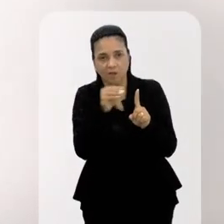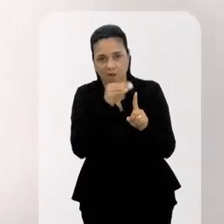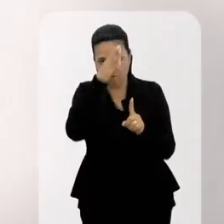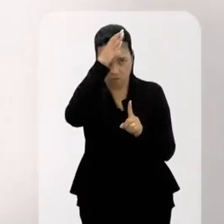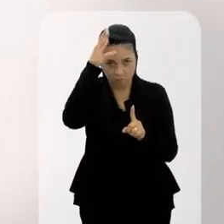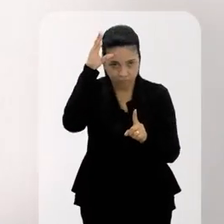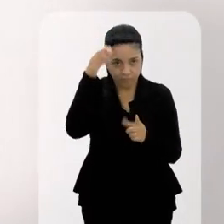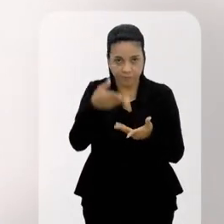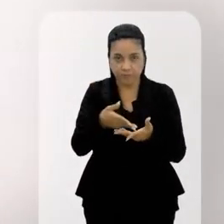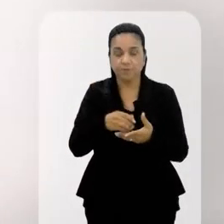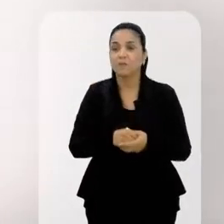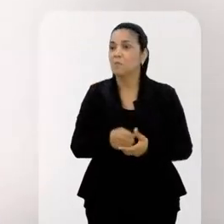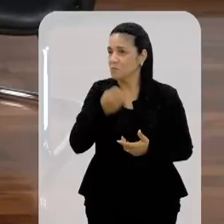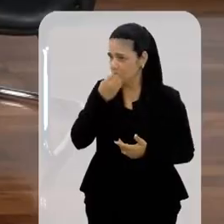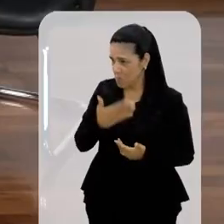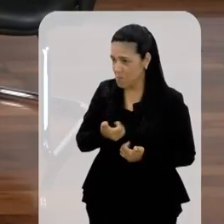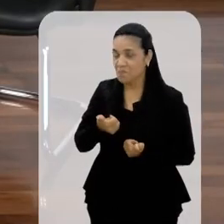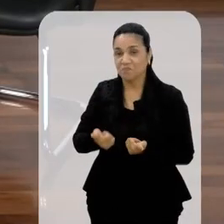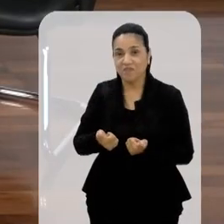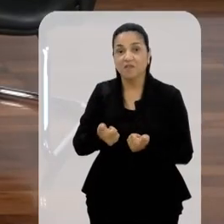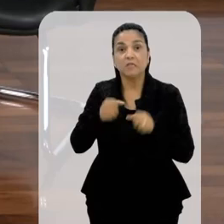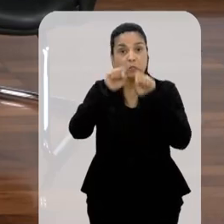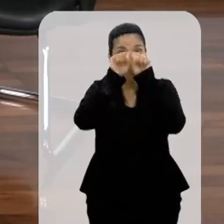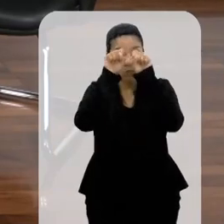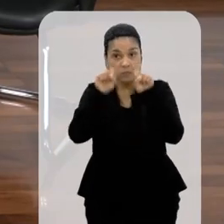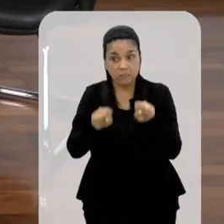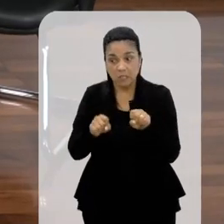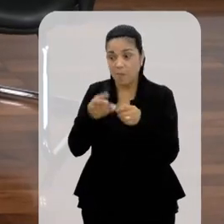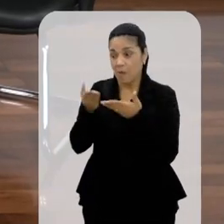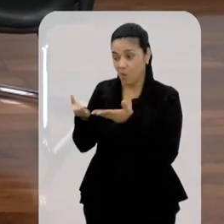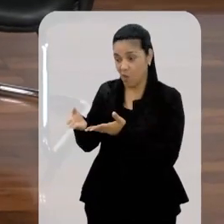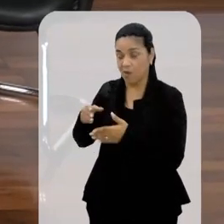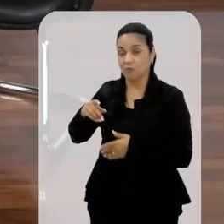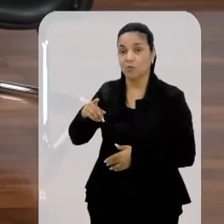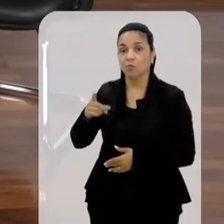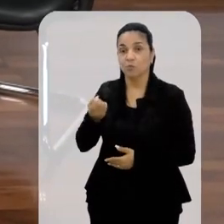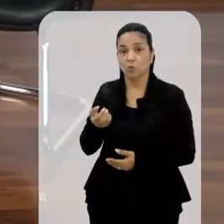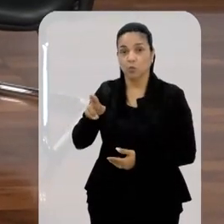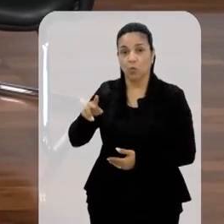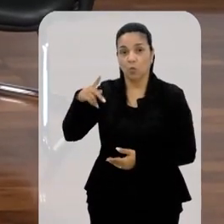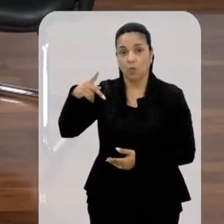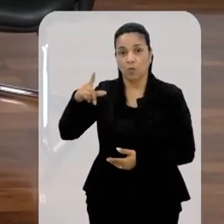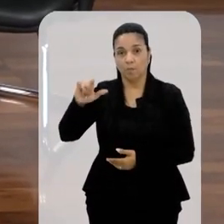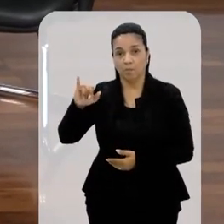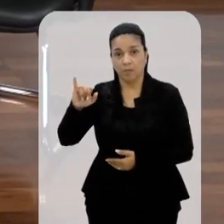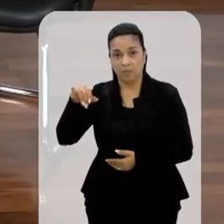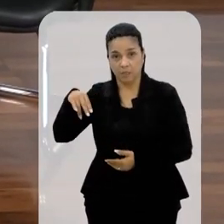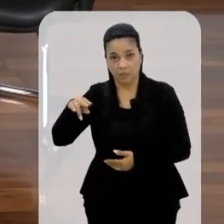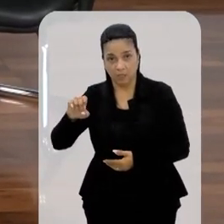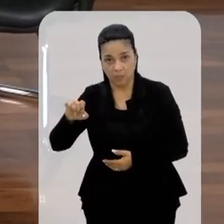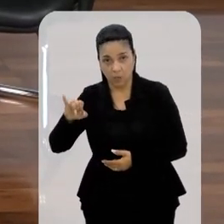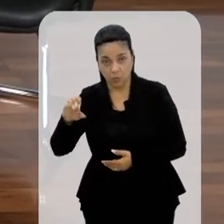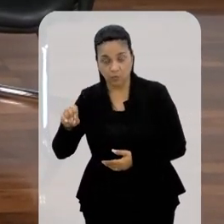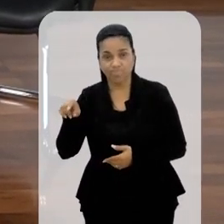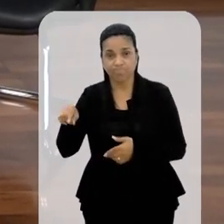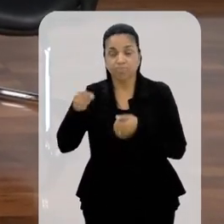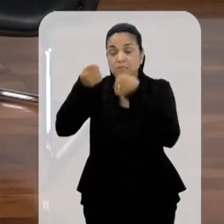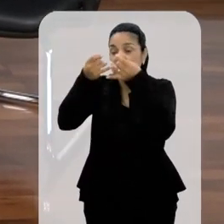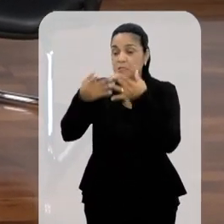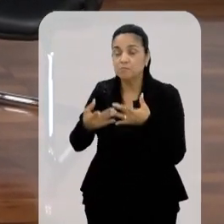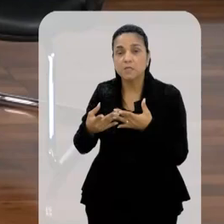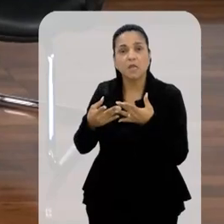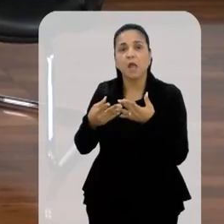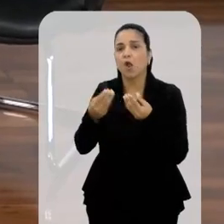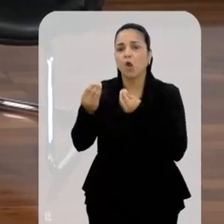vulnerável. Muito bem. Bom, e o sistema? Passar aqui para o Dr. Plínio e com um destaque de trazer, até